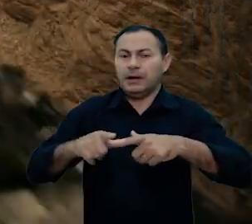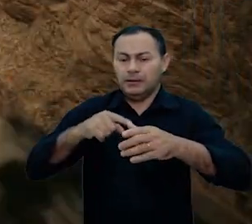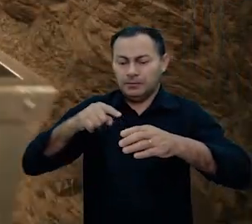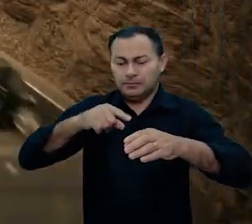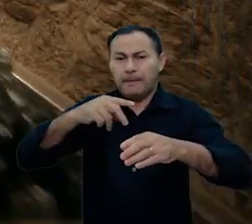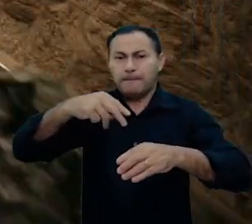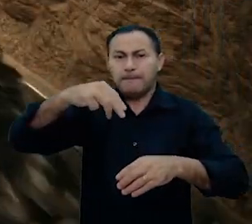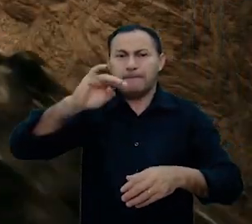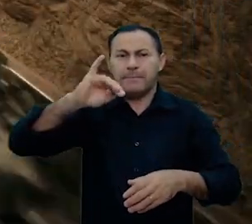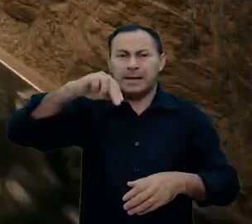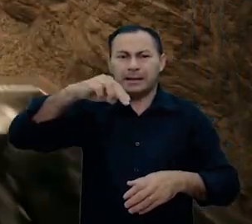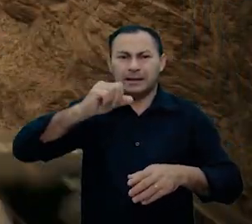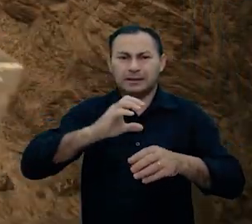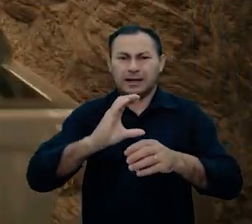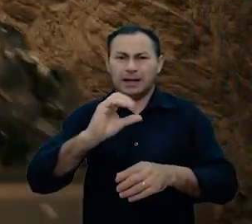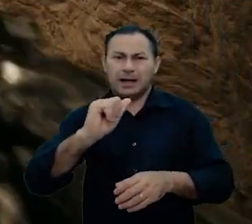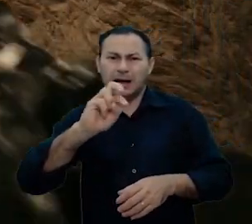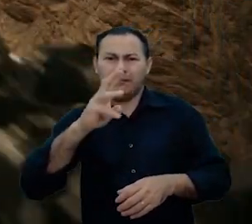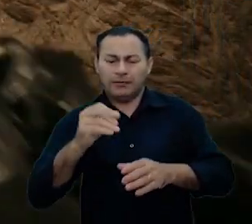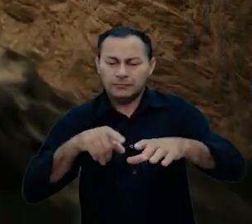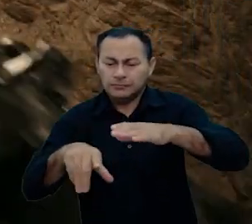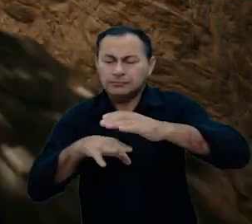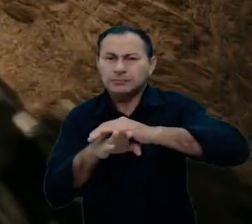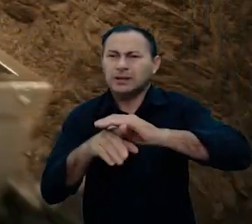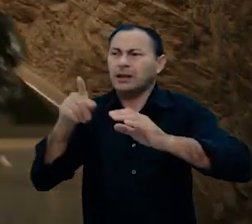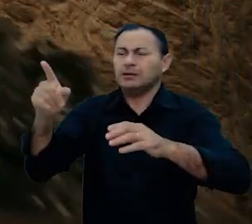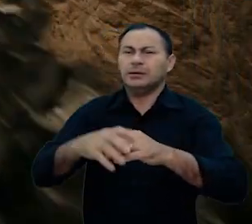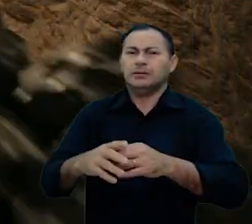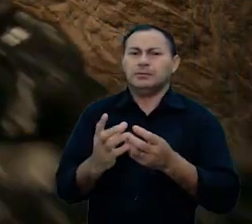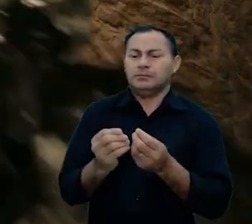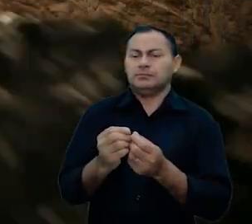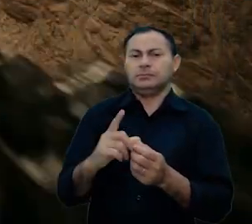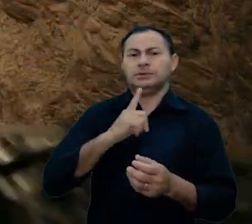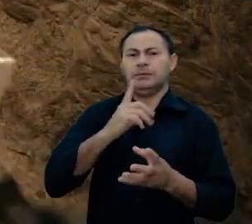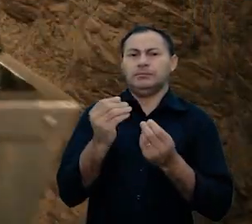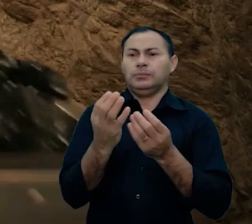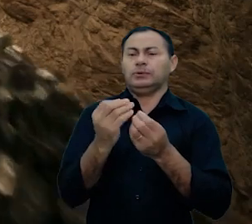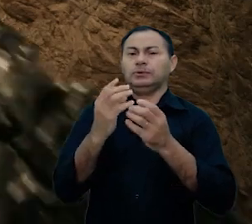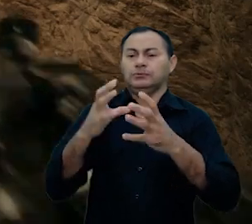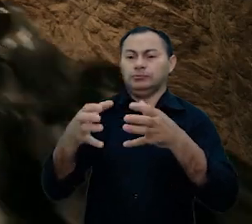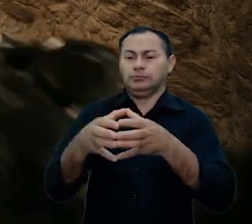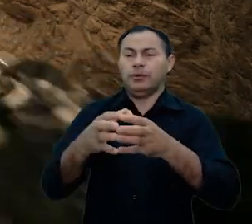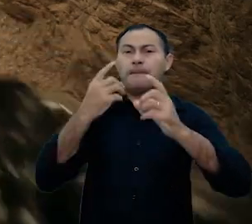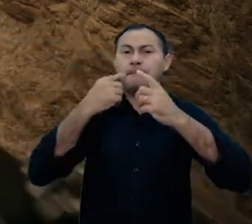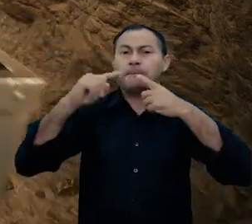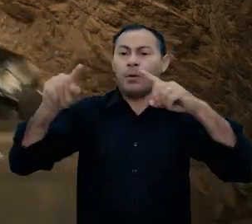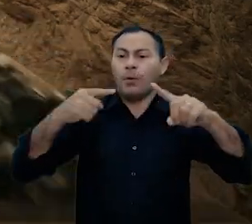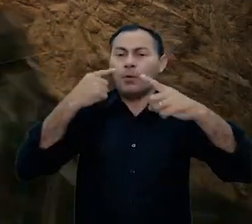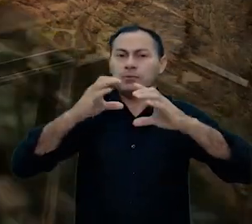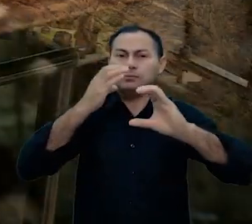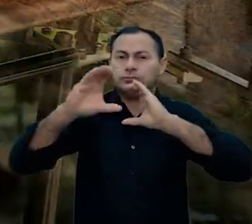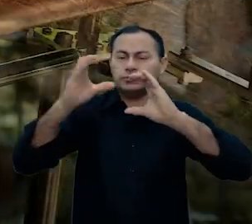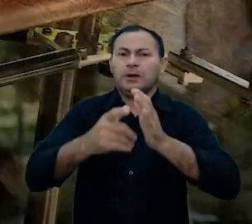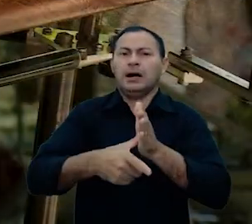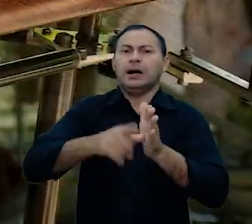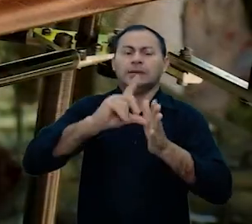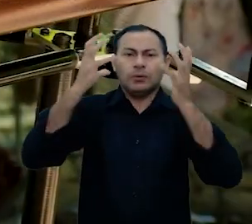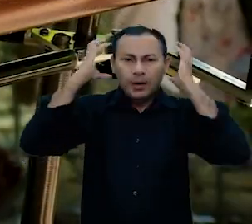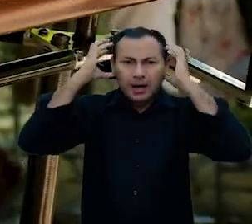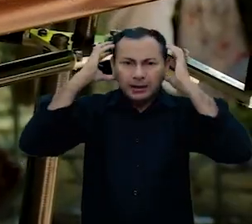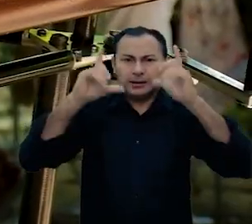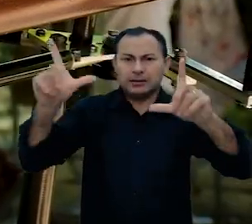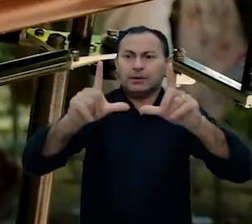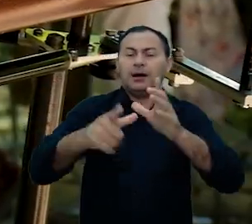de carvão na cidade de Lancashire. Naquele tempo as minas de carvão possuíam bandas de música. Isso foi antes do rádio e da televisão,